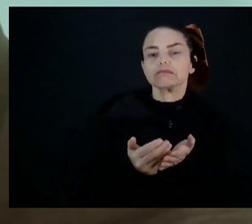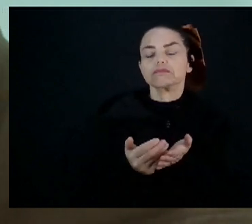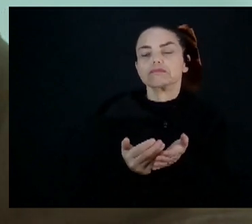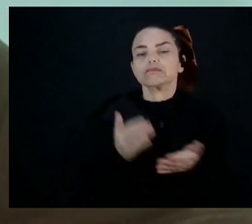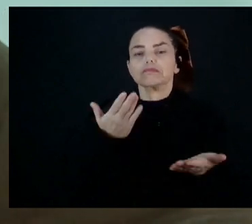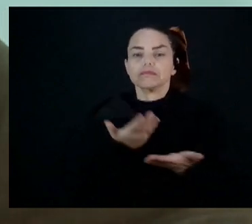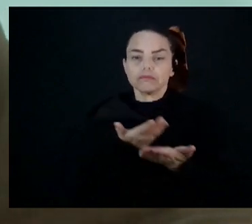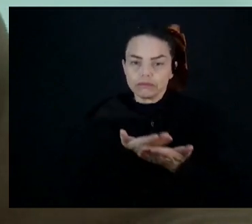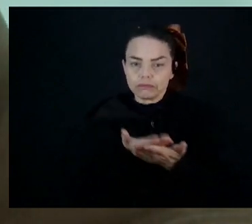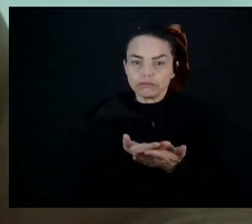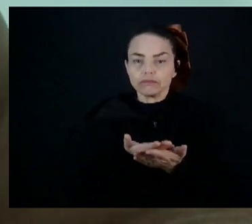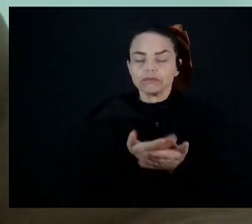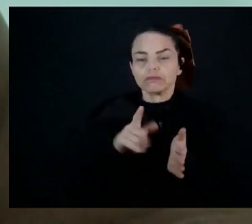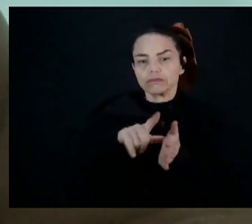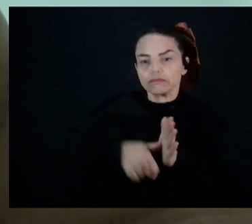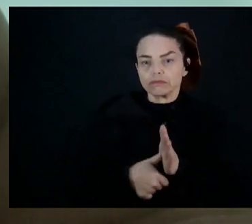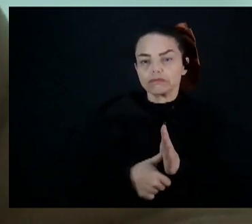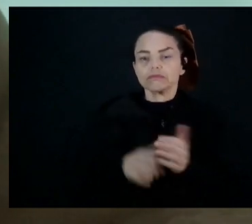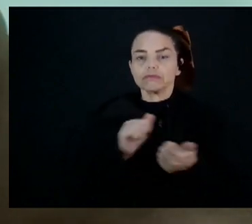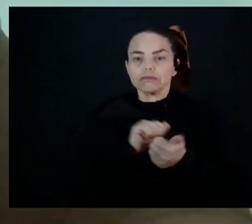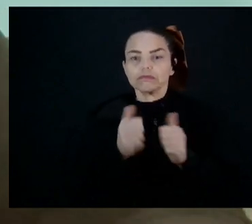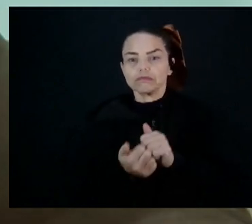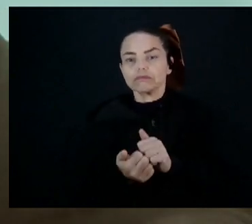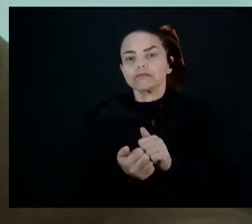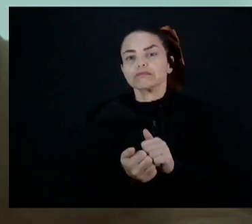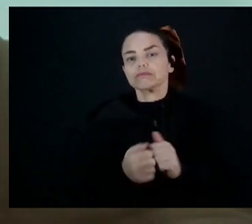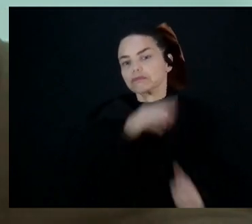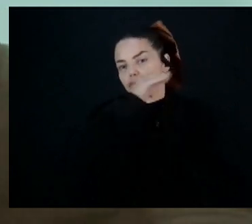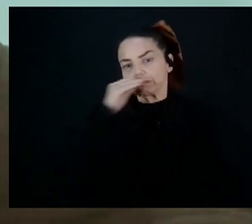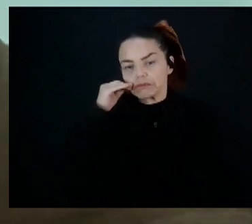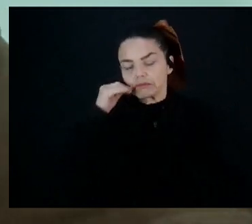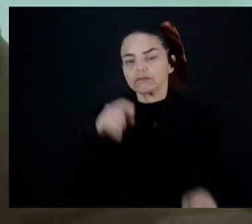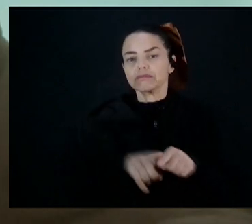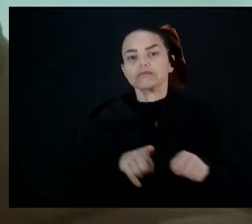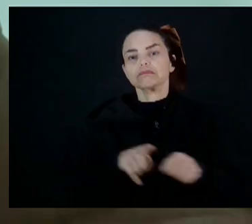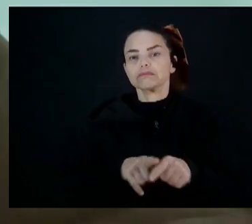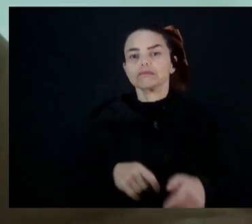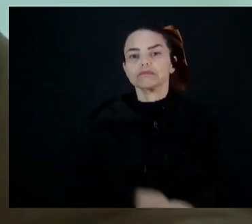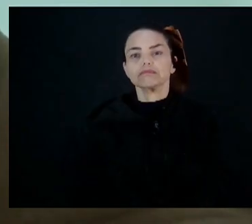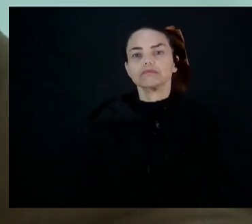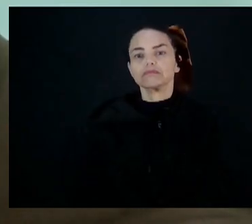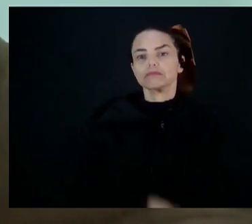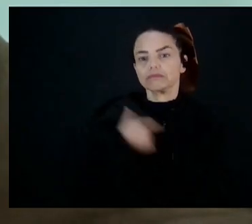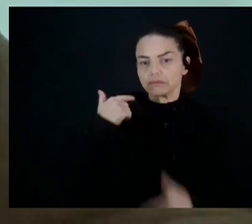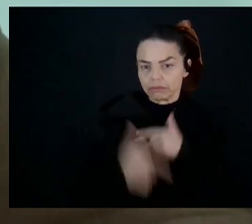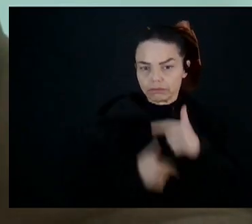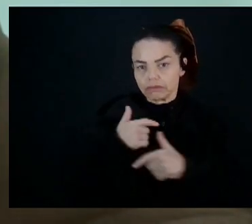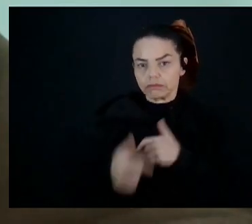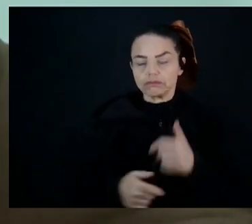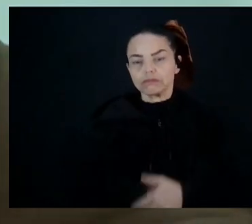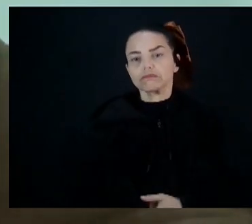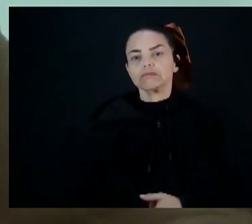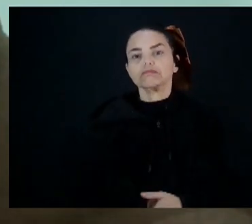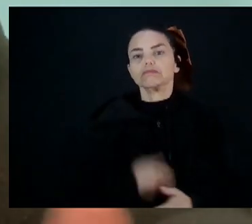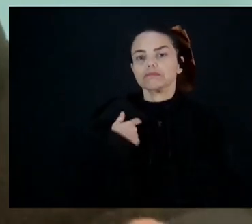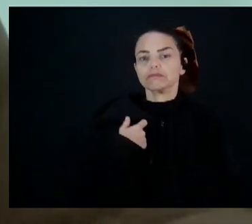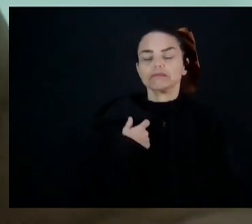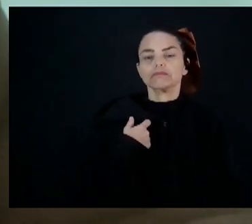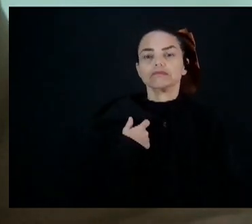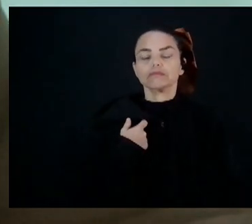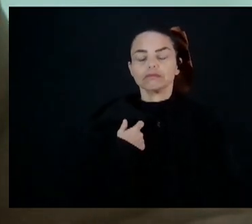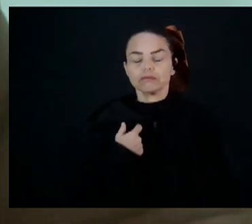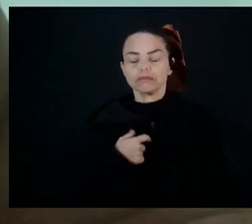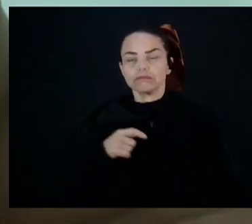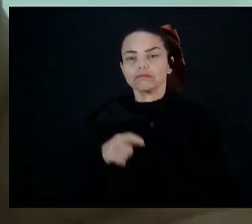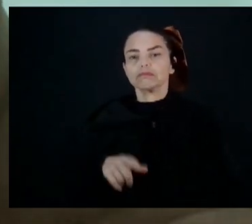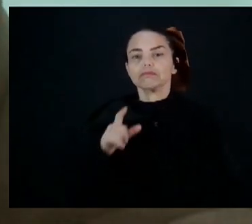seja muito mais adequado para os adolescentes. Então, essa coisa de que alguém vai trabalhar até mais tarde, desliga e vai dormir, precisa ver o